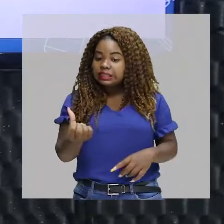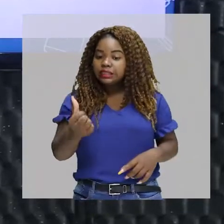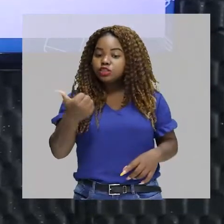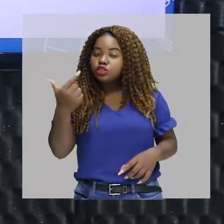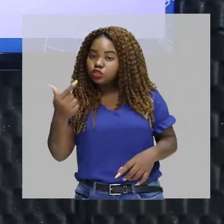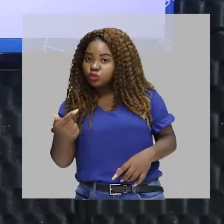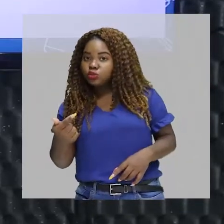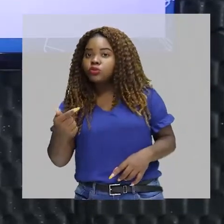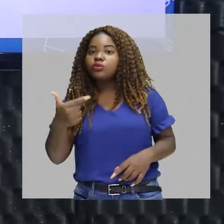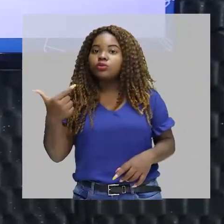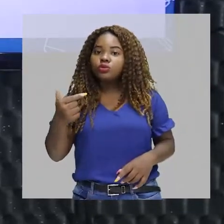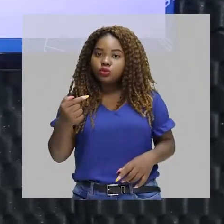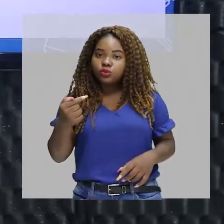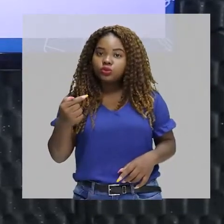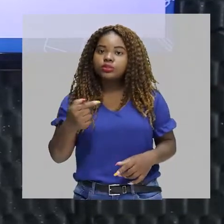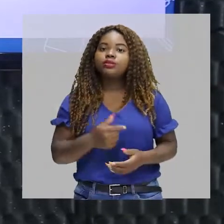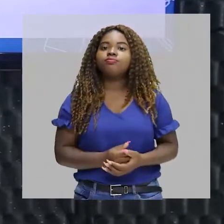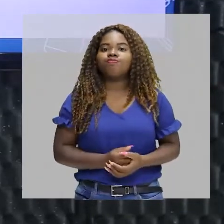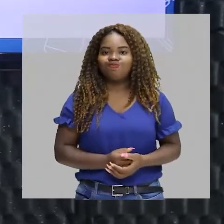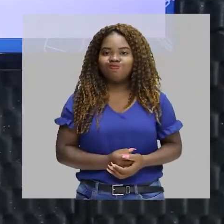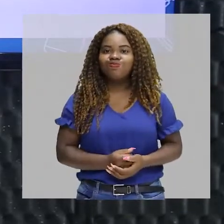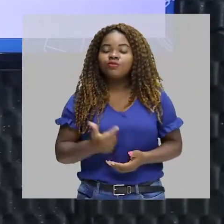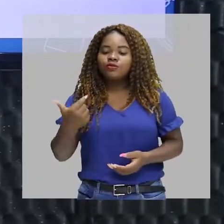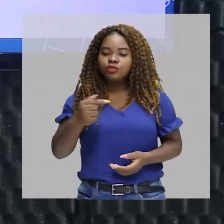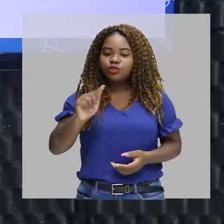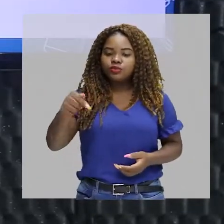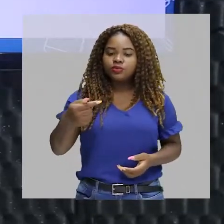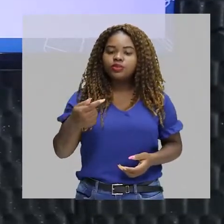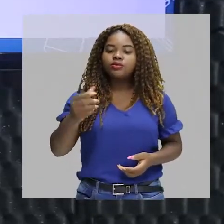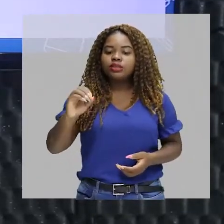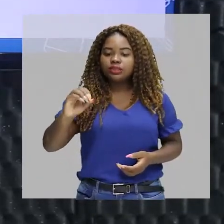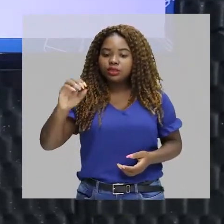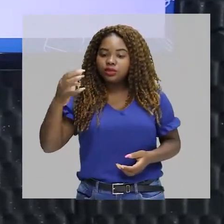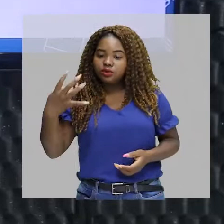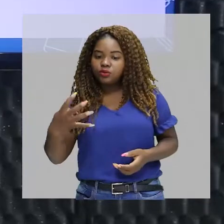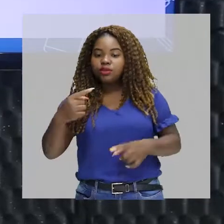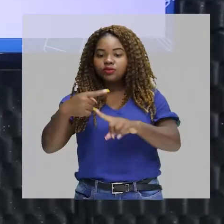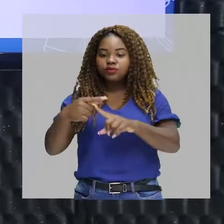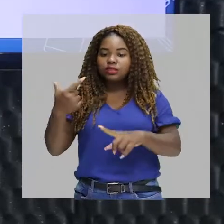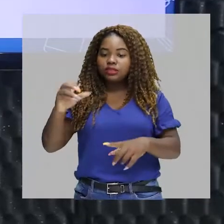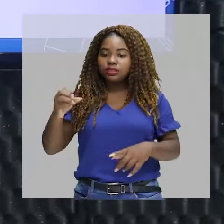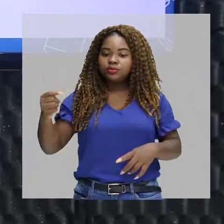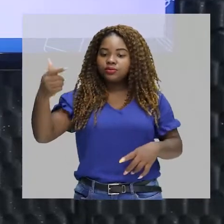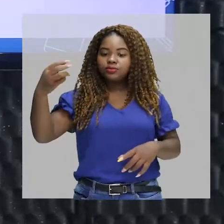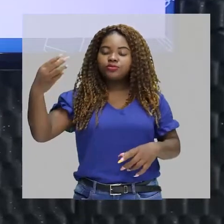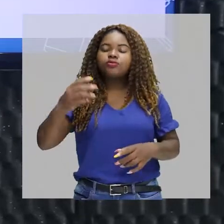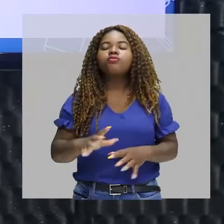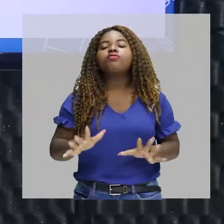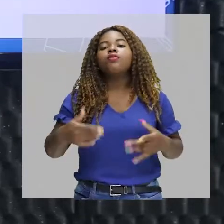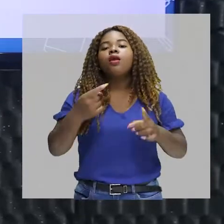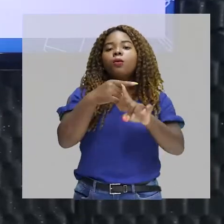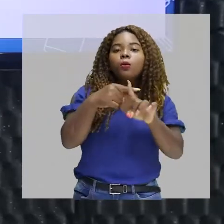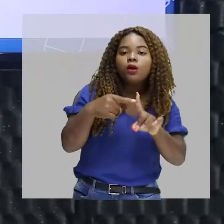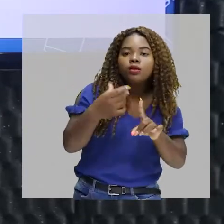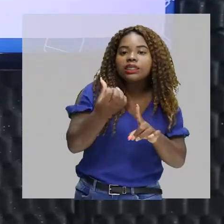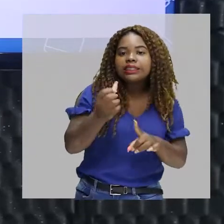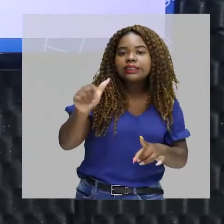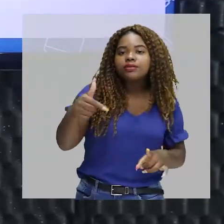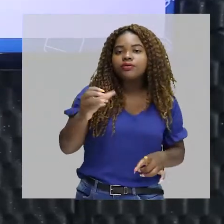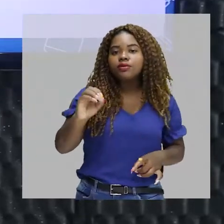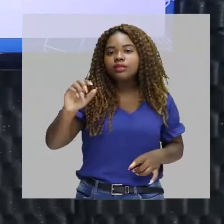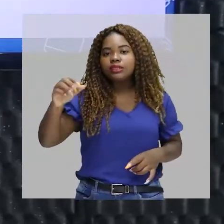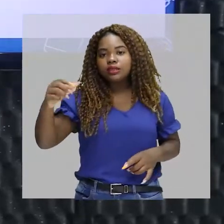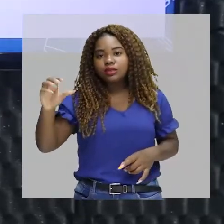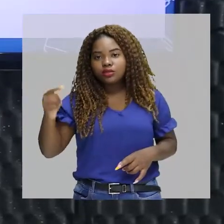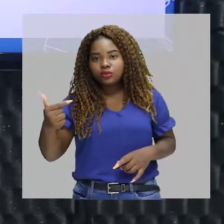12,04 vezes 10 elevado a 23. Meio mol. Então, a metade. Qual é a metade de